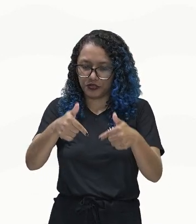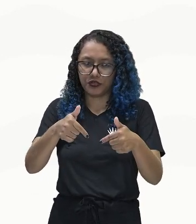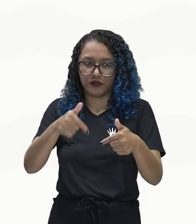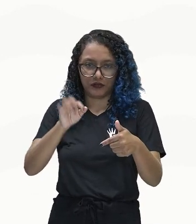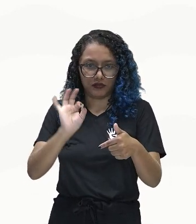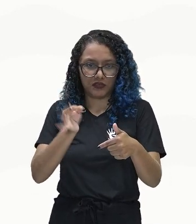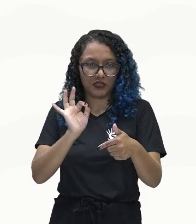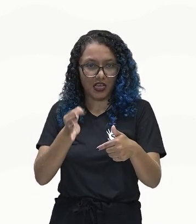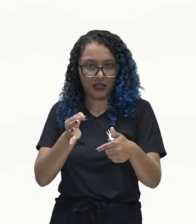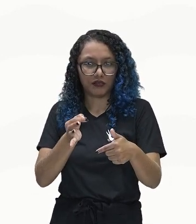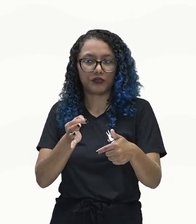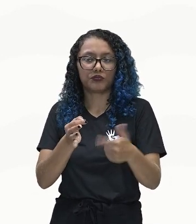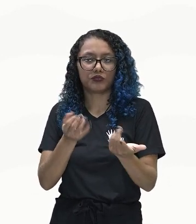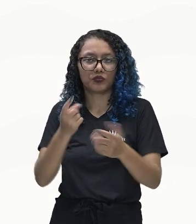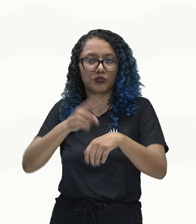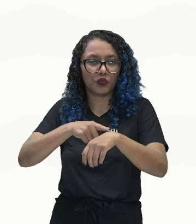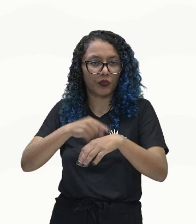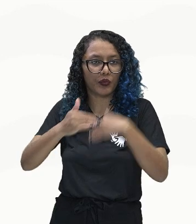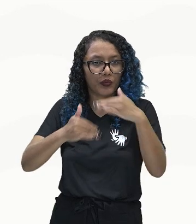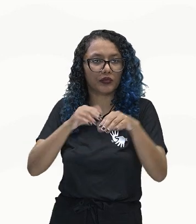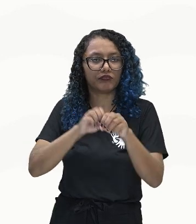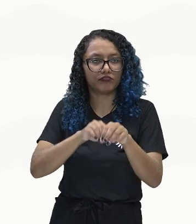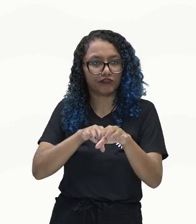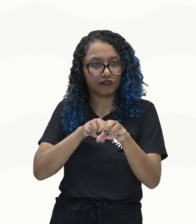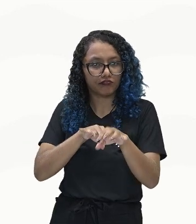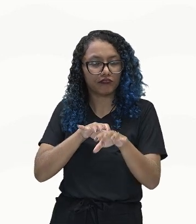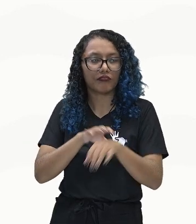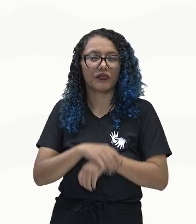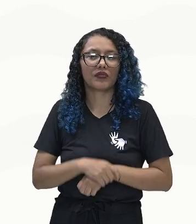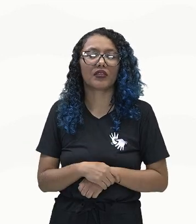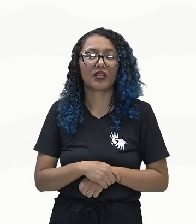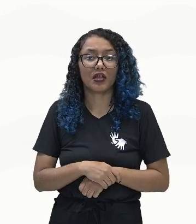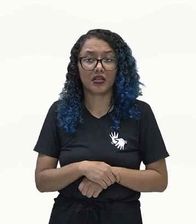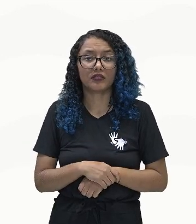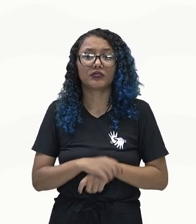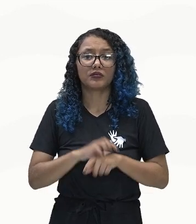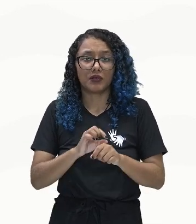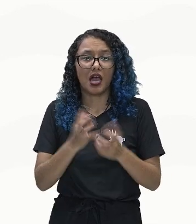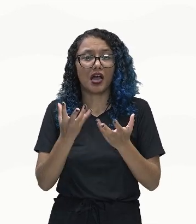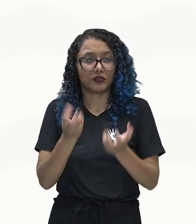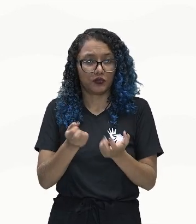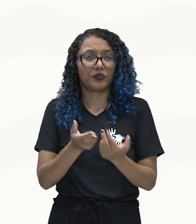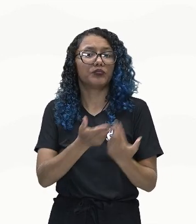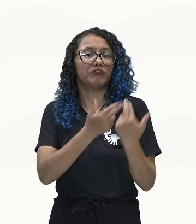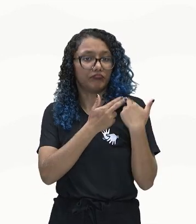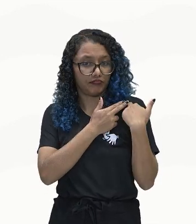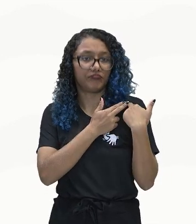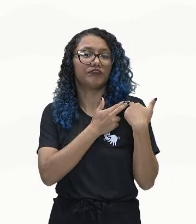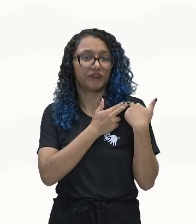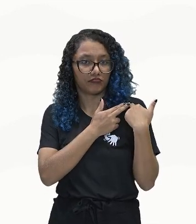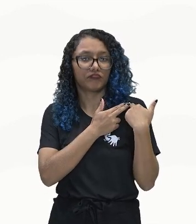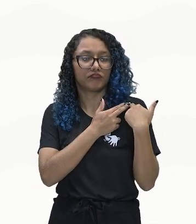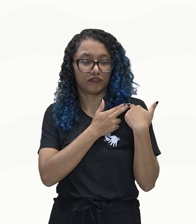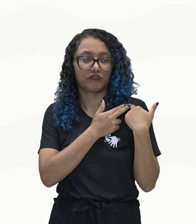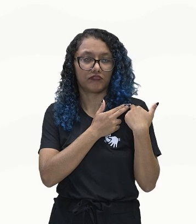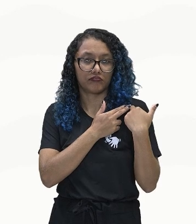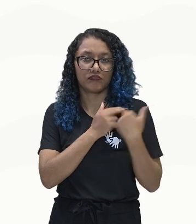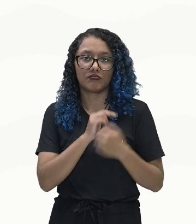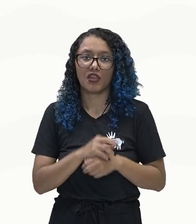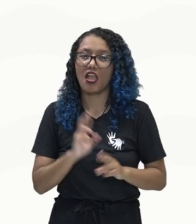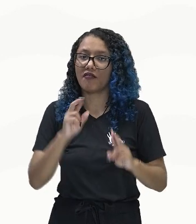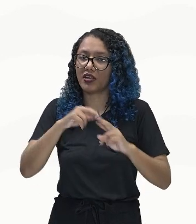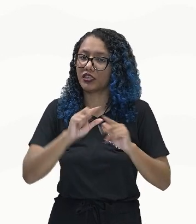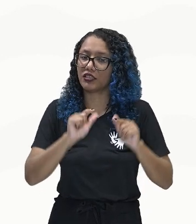os estudantes aprendem a assumir responsabilidades por suas ações e suas escolhas, tá? Então, a partir do